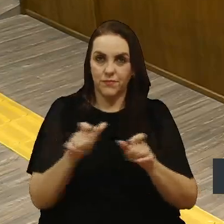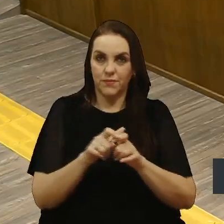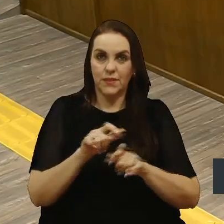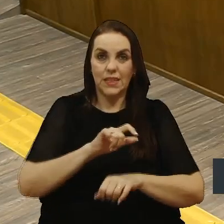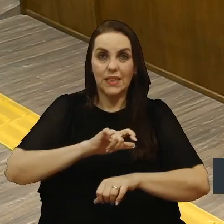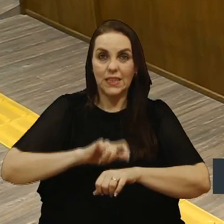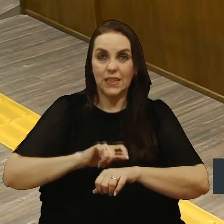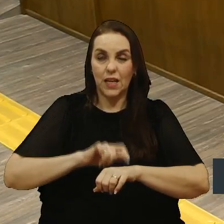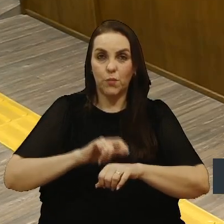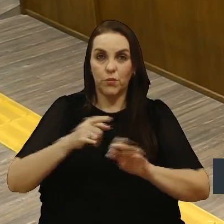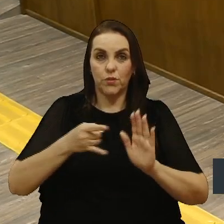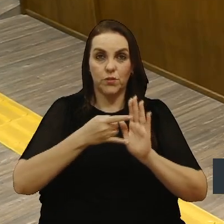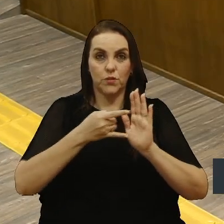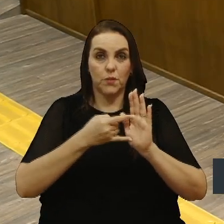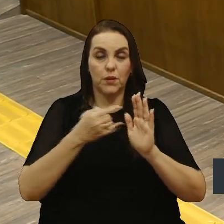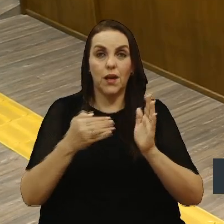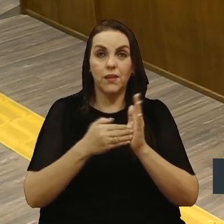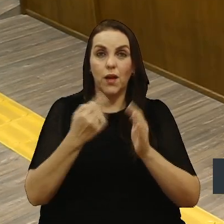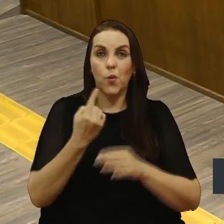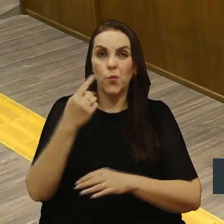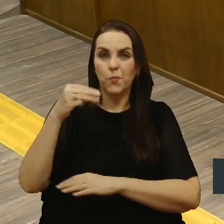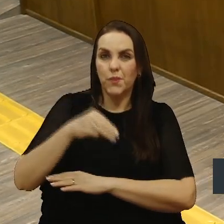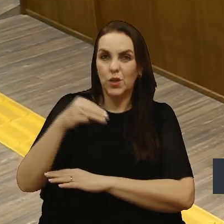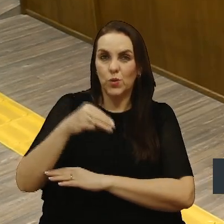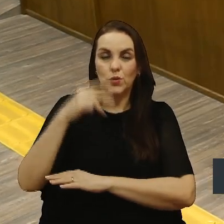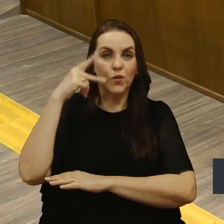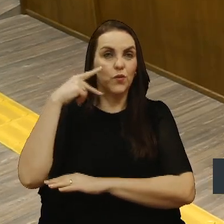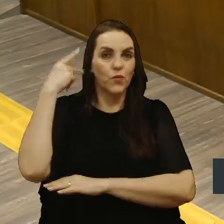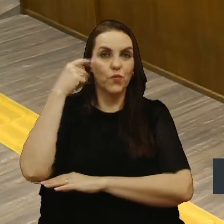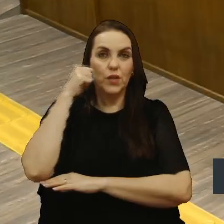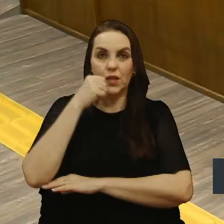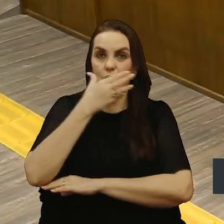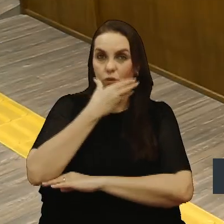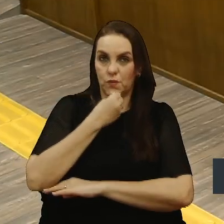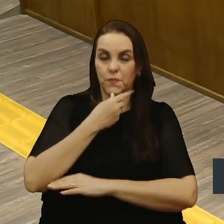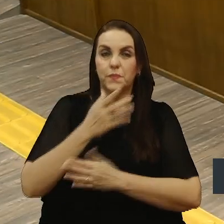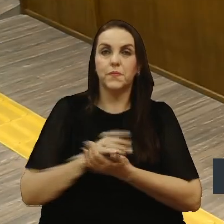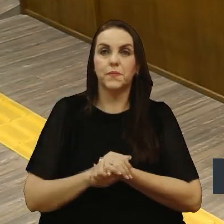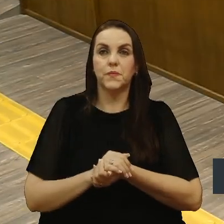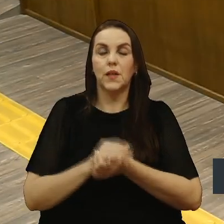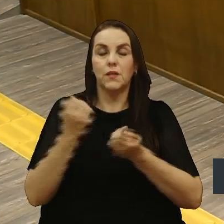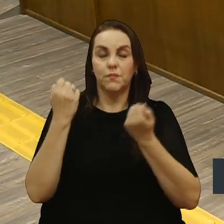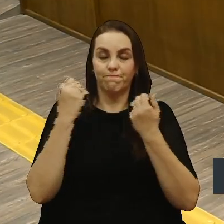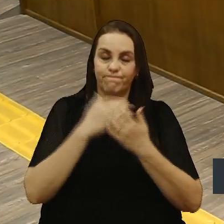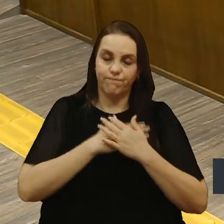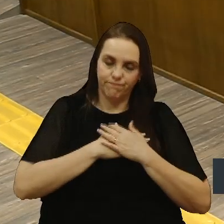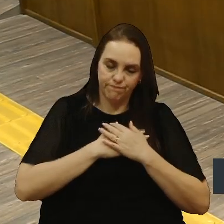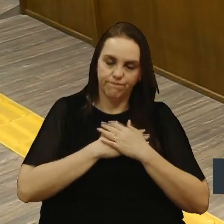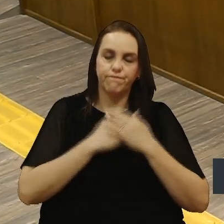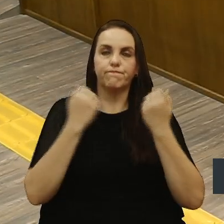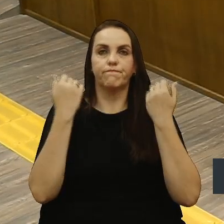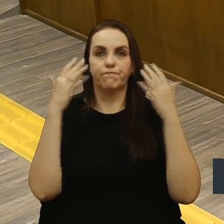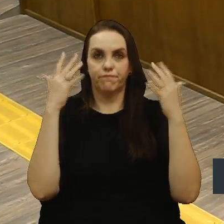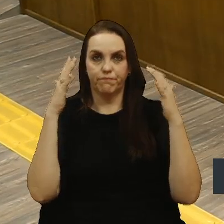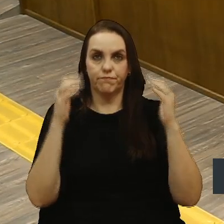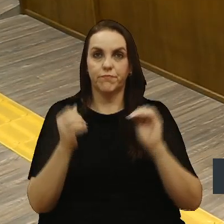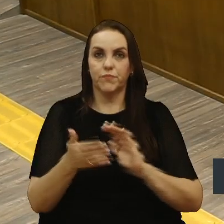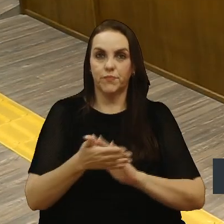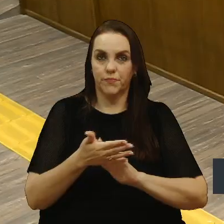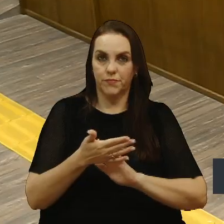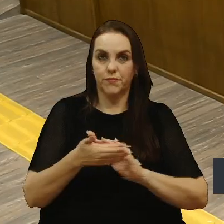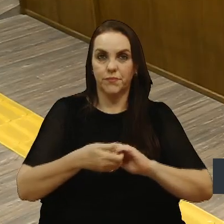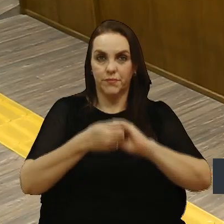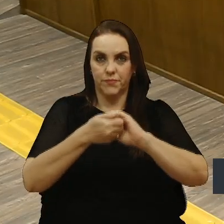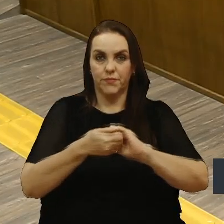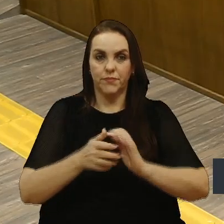tempo regimental de até 1 minuto, por vereador ou por vereador inscrito, para apresentação de votos de pesar, de louvor ou de